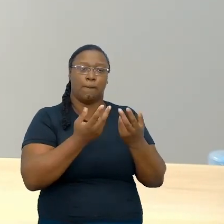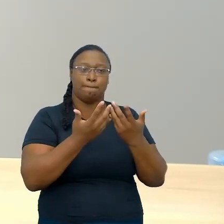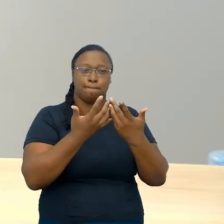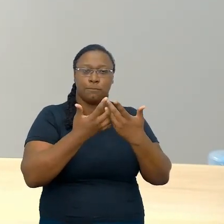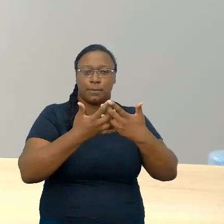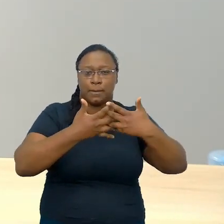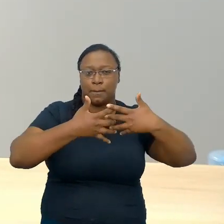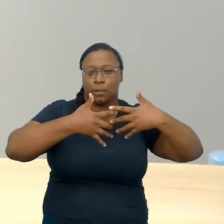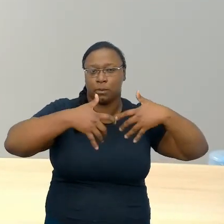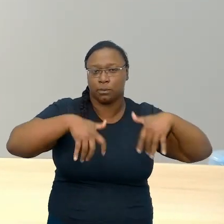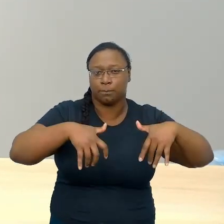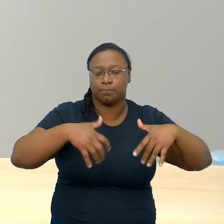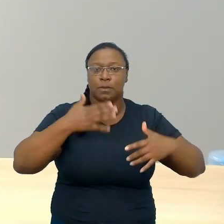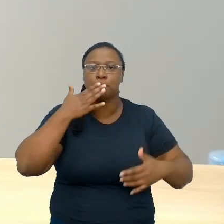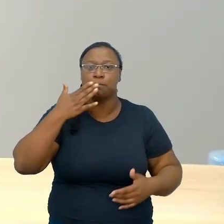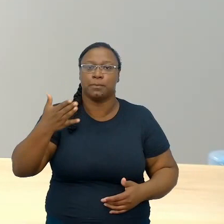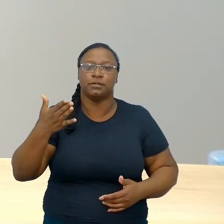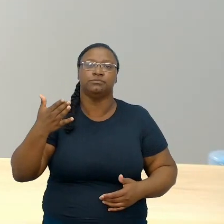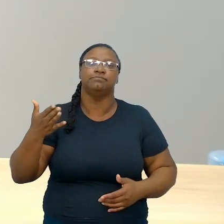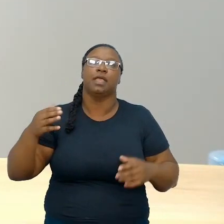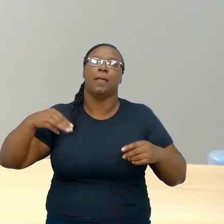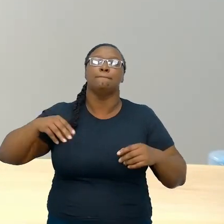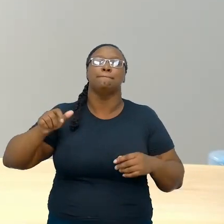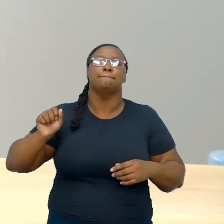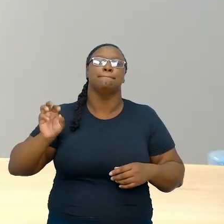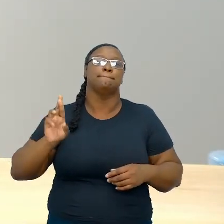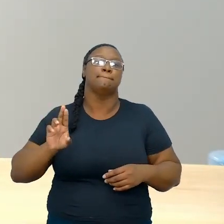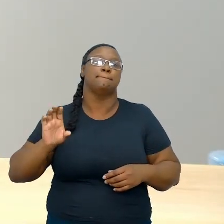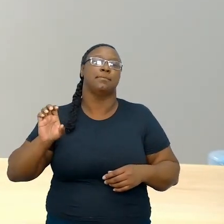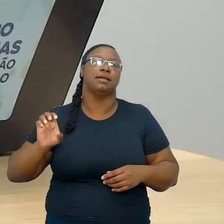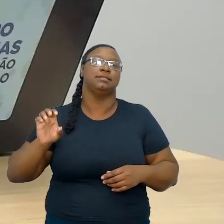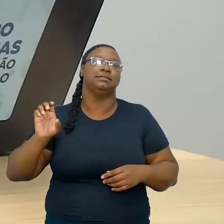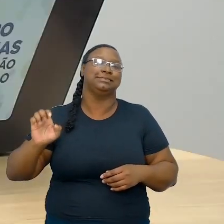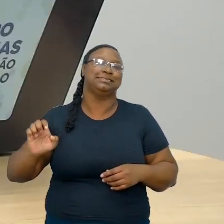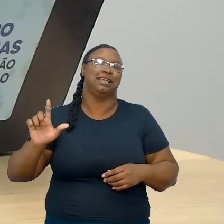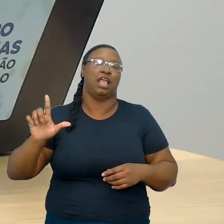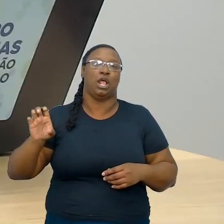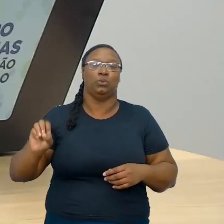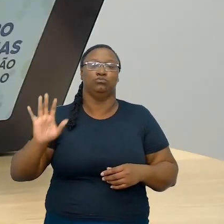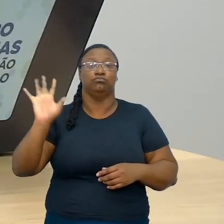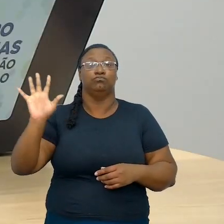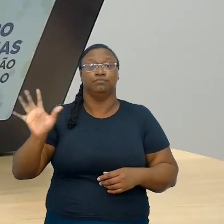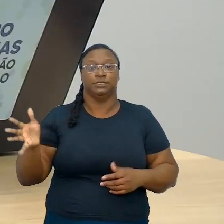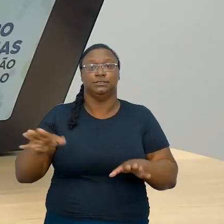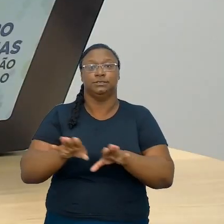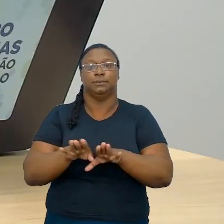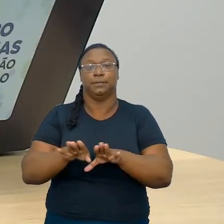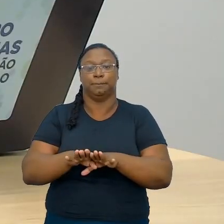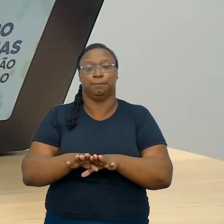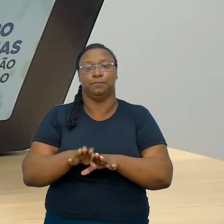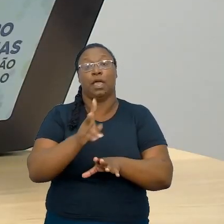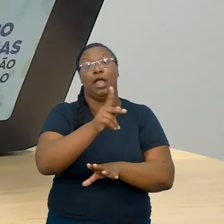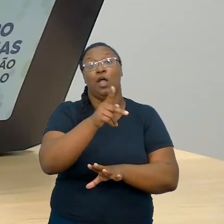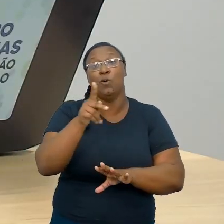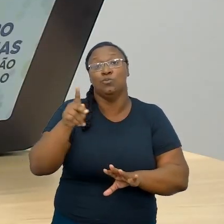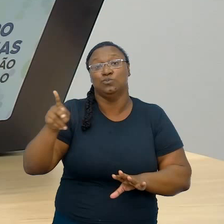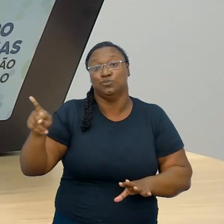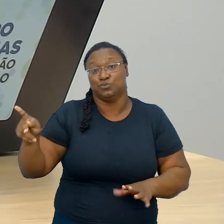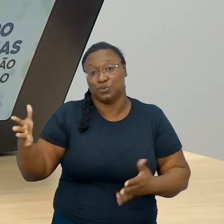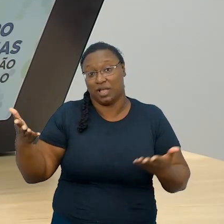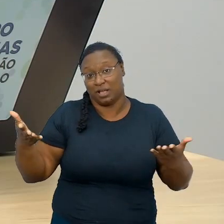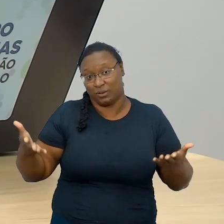o Marcelo fazer as suas despedidas. Marcelo. Bom, professores e professoras, a gente